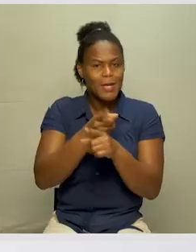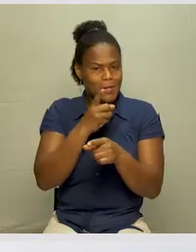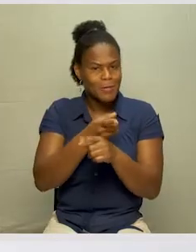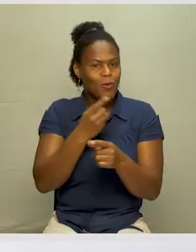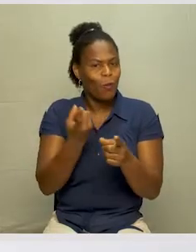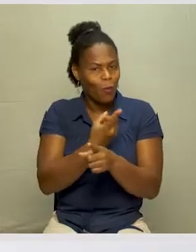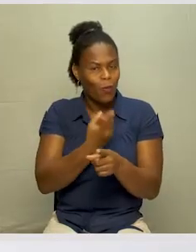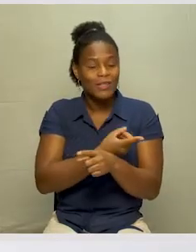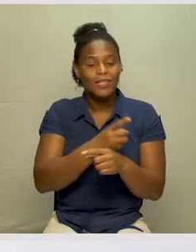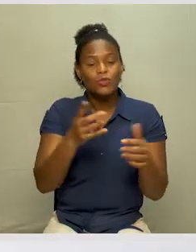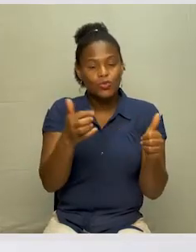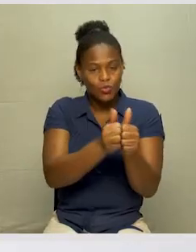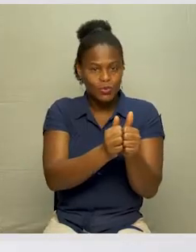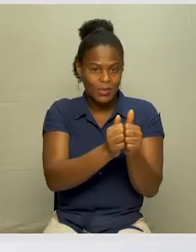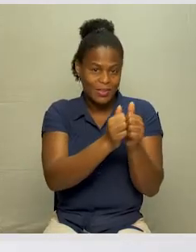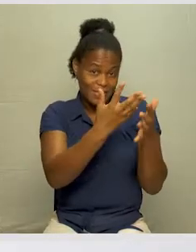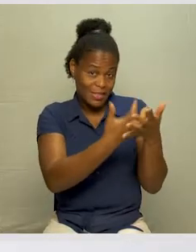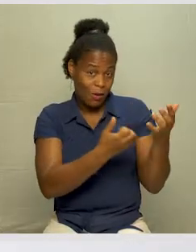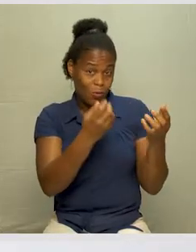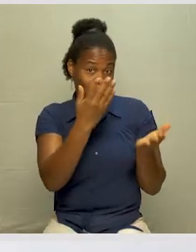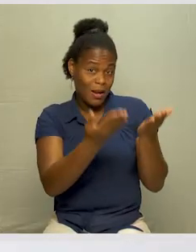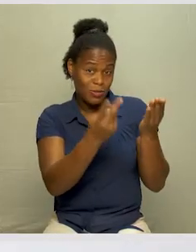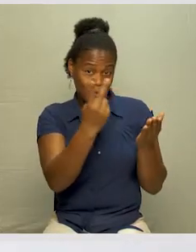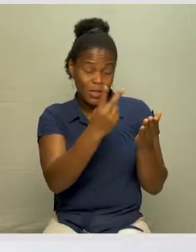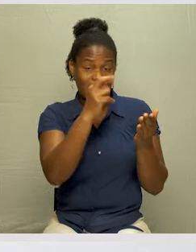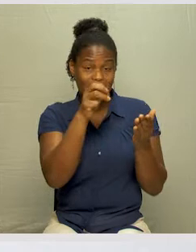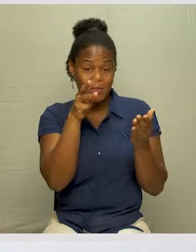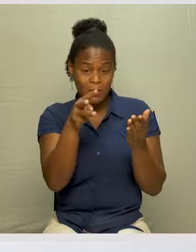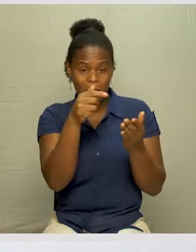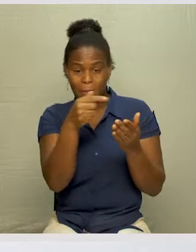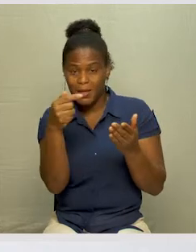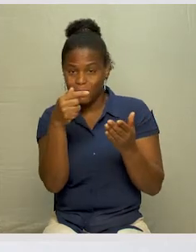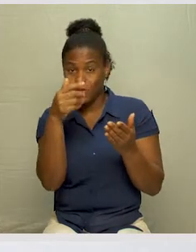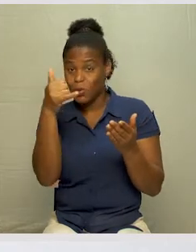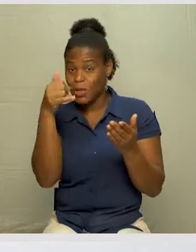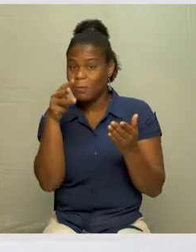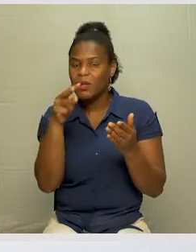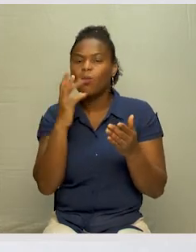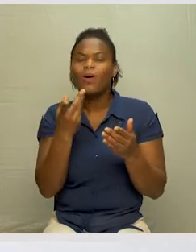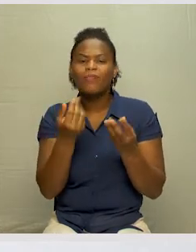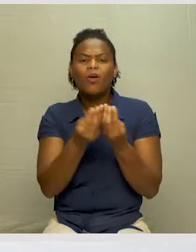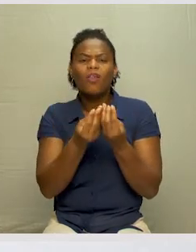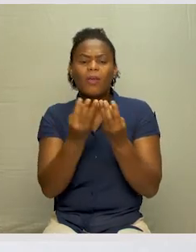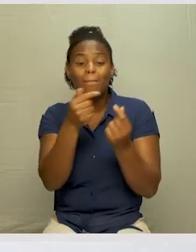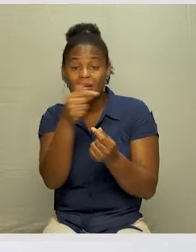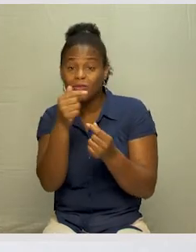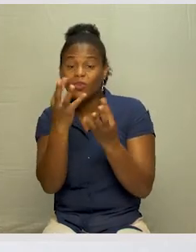mesma coisa, juntar o saldo das duas balanças. 3 mil menos 2 mil, quanto é que dá?